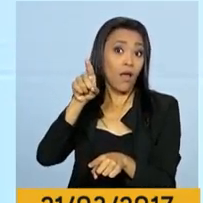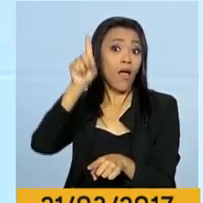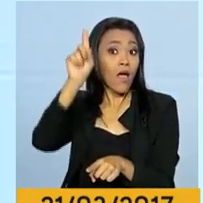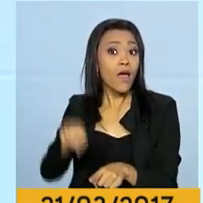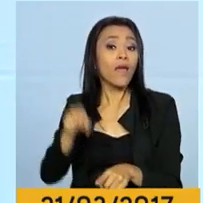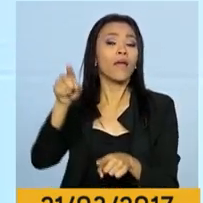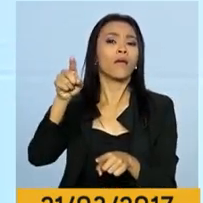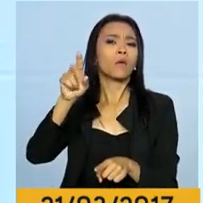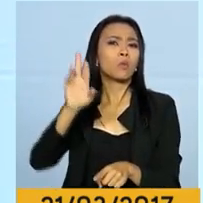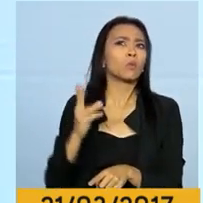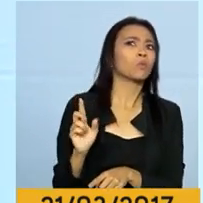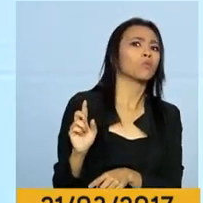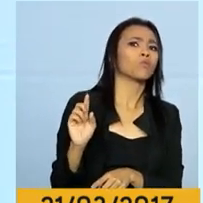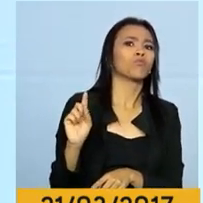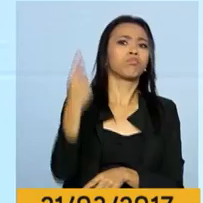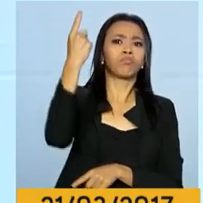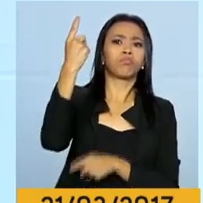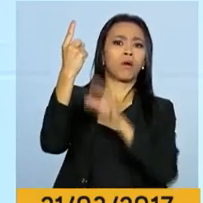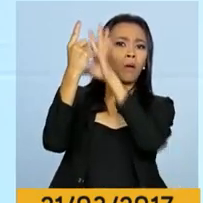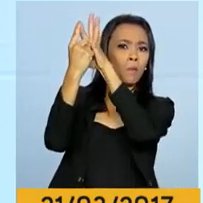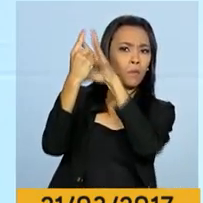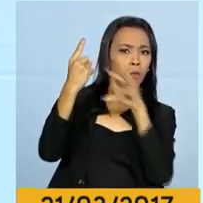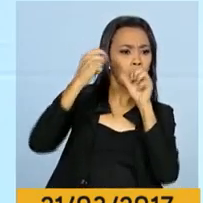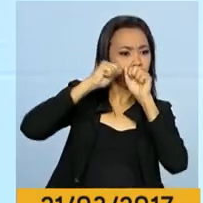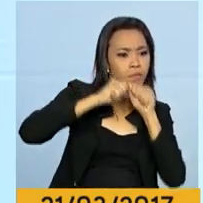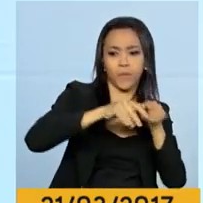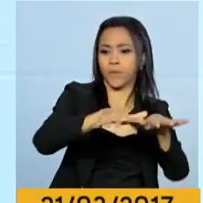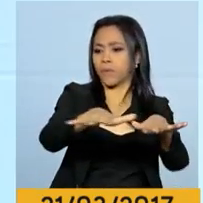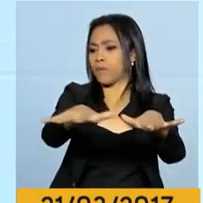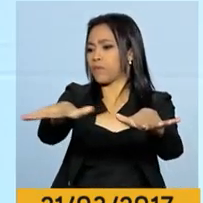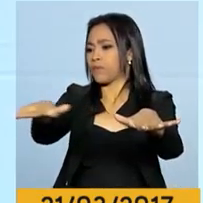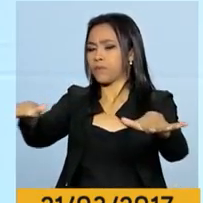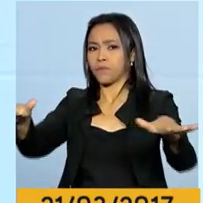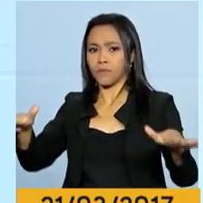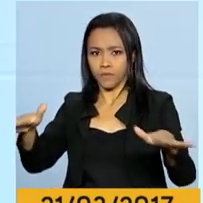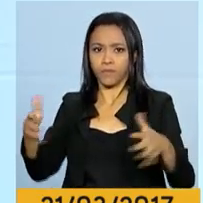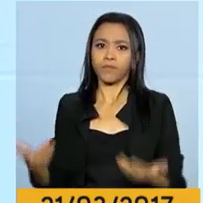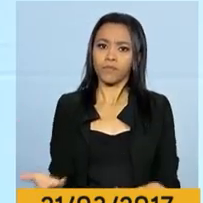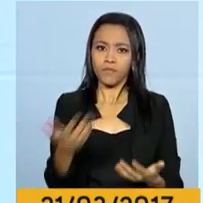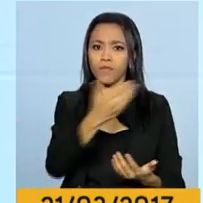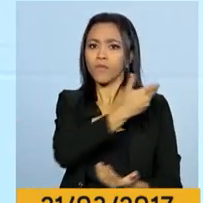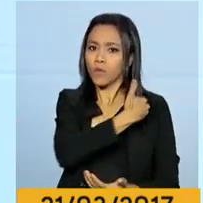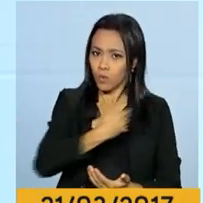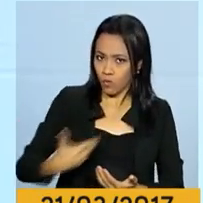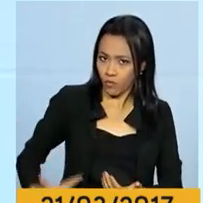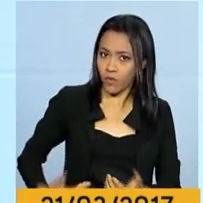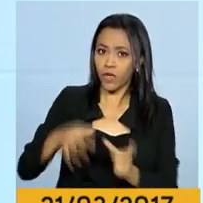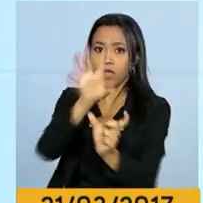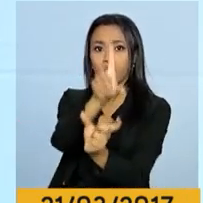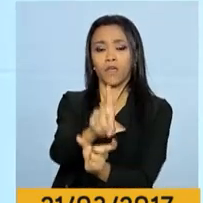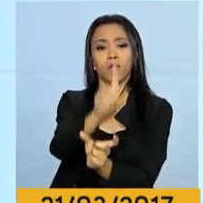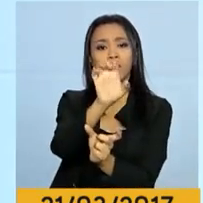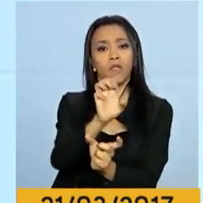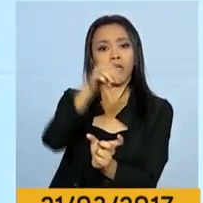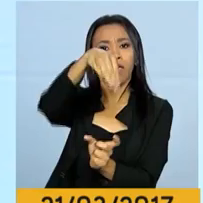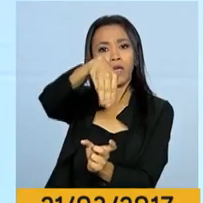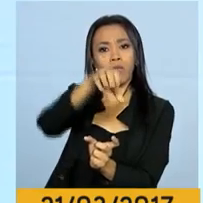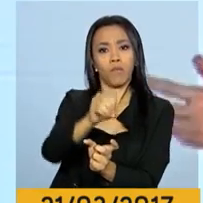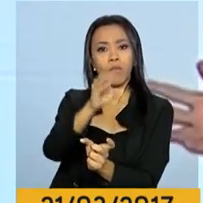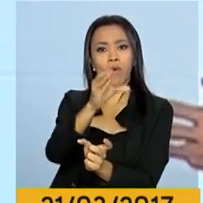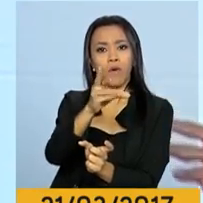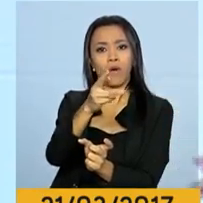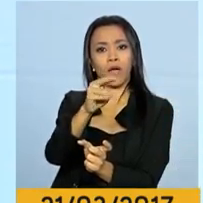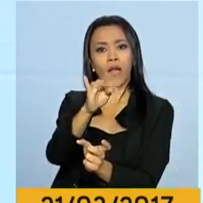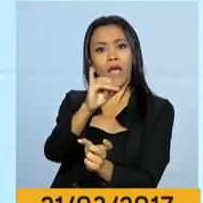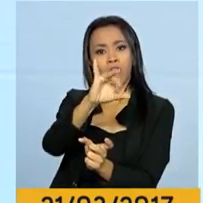berço dessas relações democráticas, né? No presidencialismo democrático, o Executivo age governando